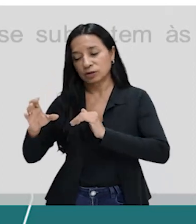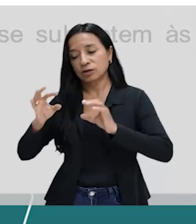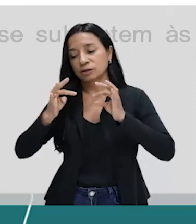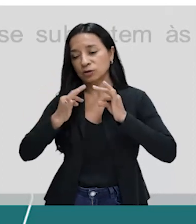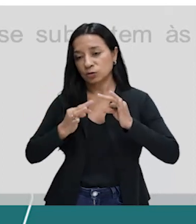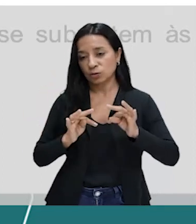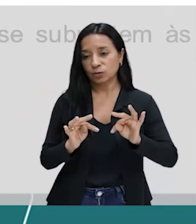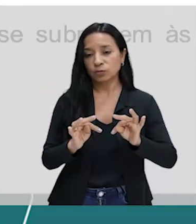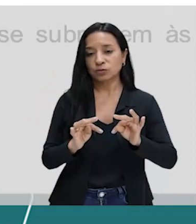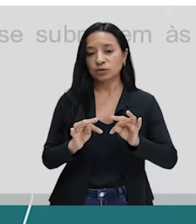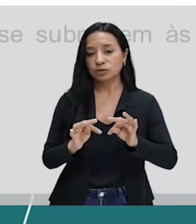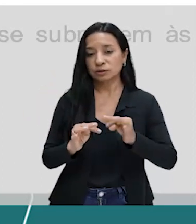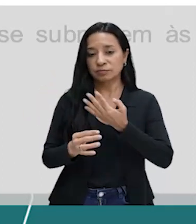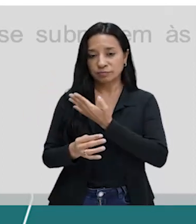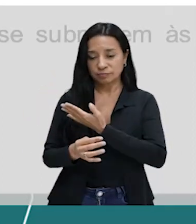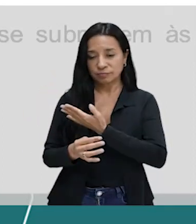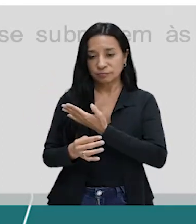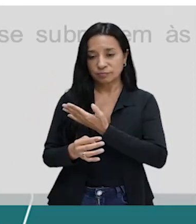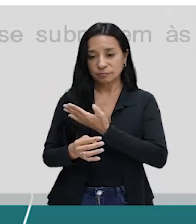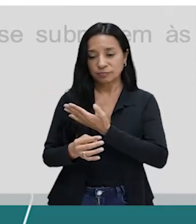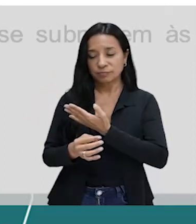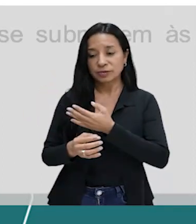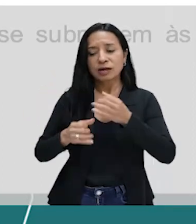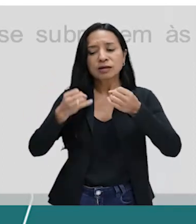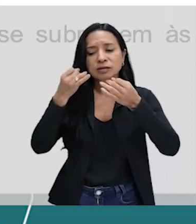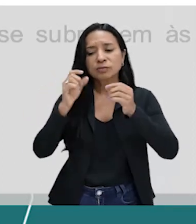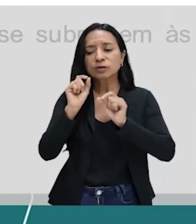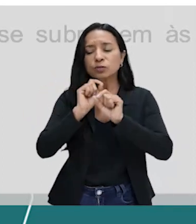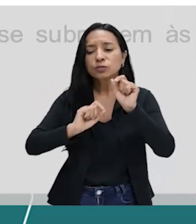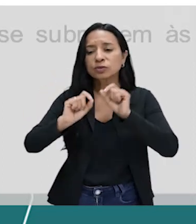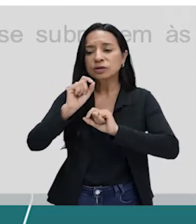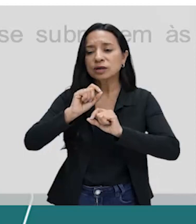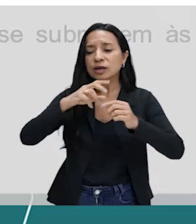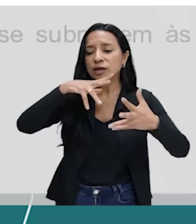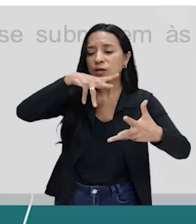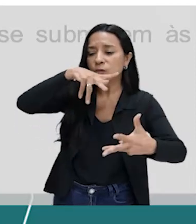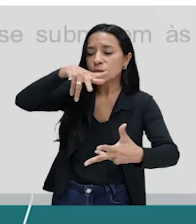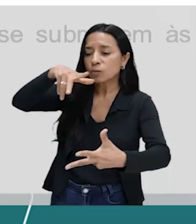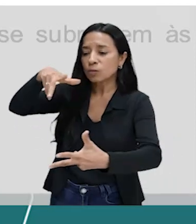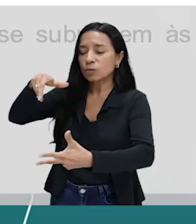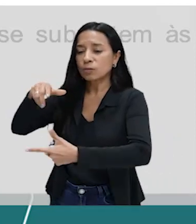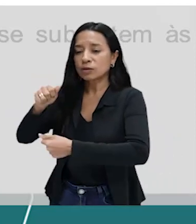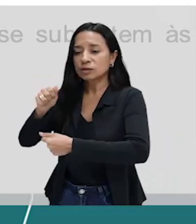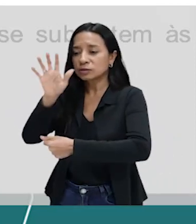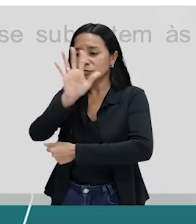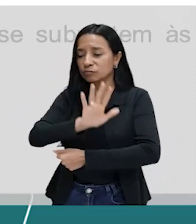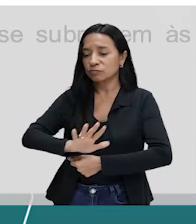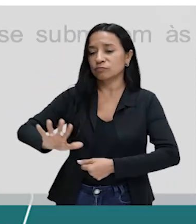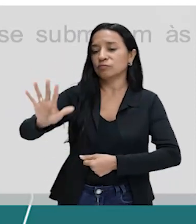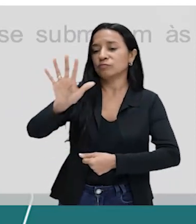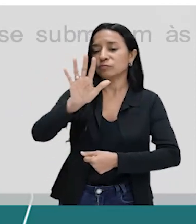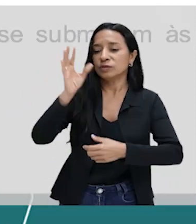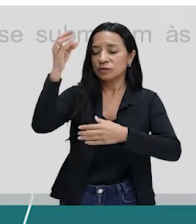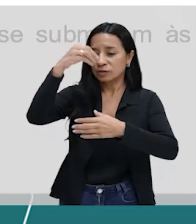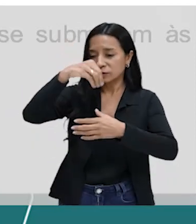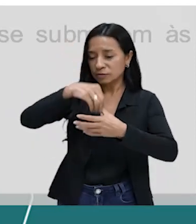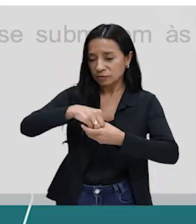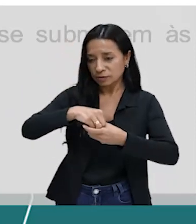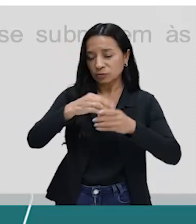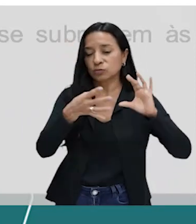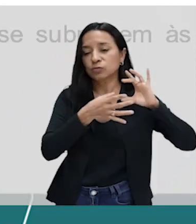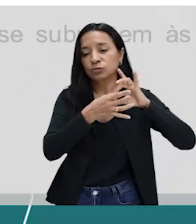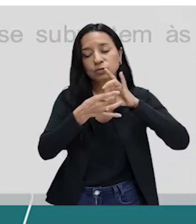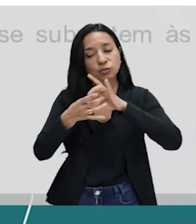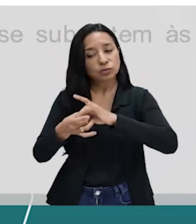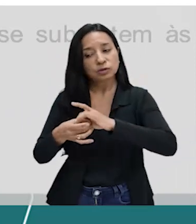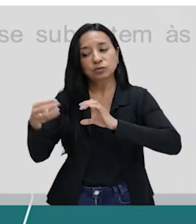aí nós estamos falando da globalização. A globalização que faz parte desse contexto,